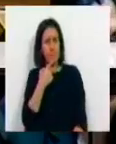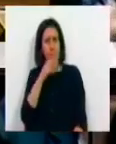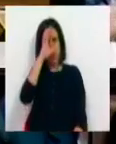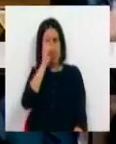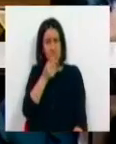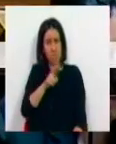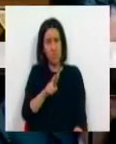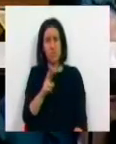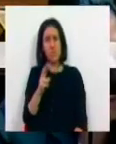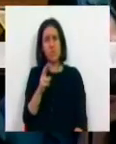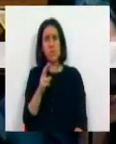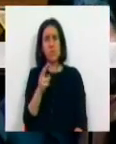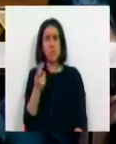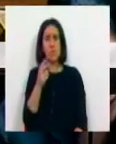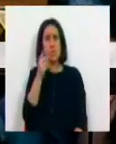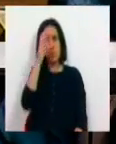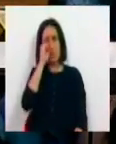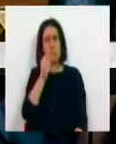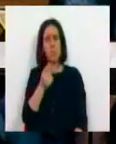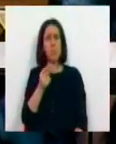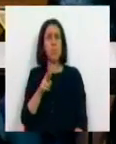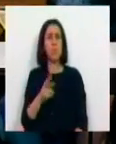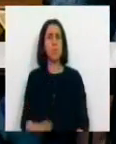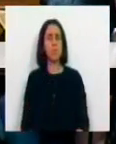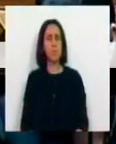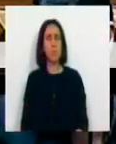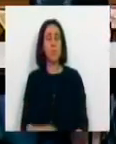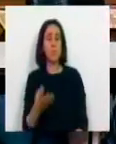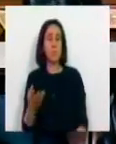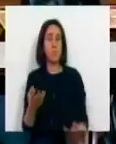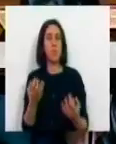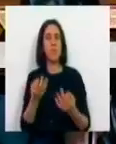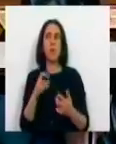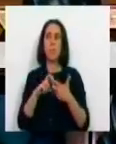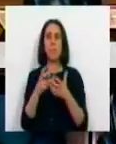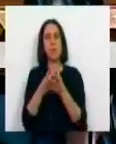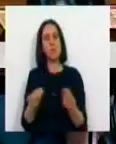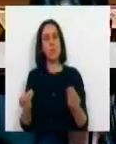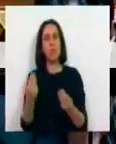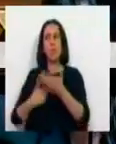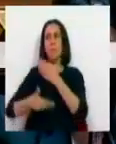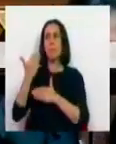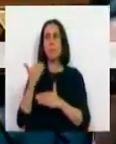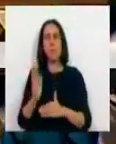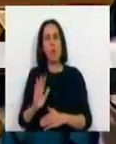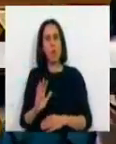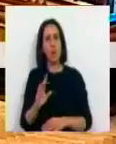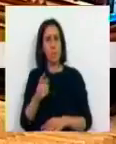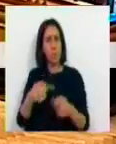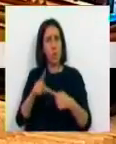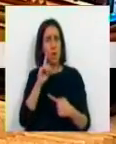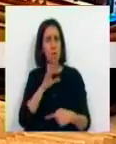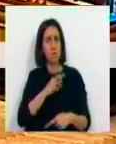governo. Veio aqui dizer, resolvam os problemas, não se justifiquem com o passado, mas a senhora